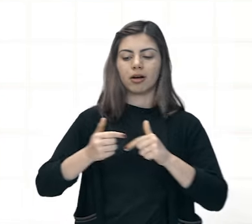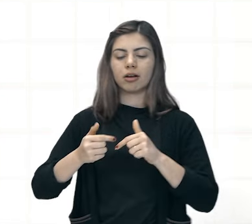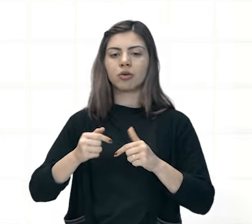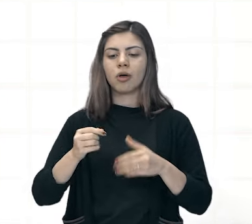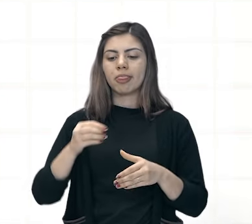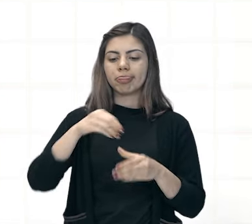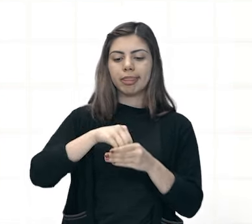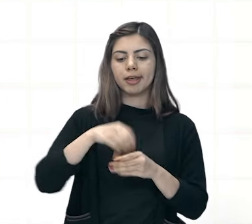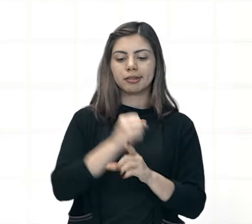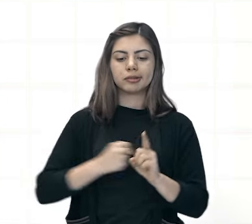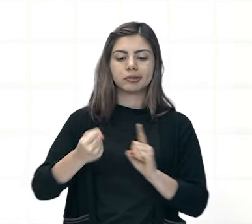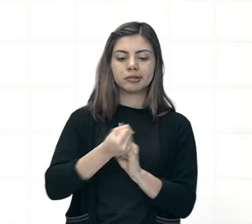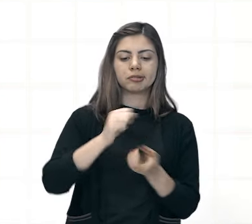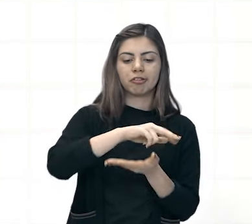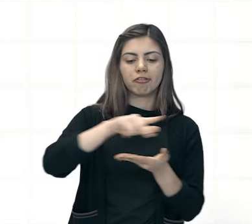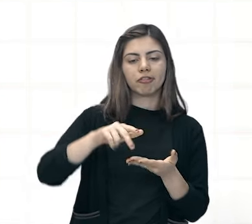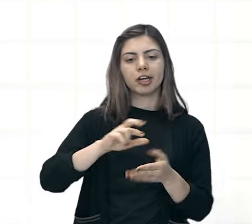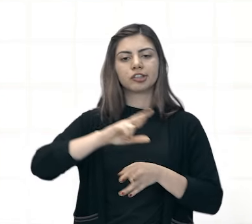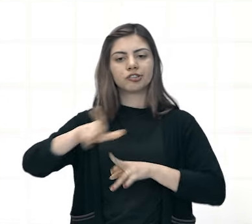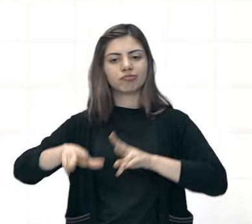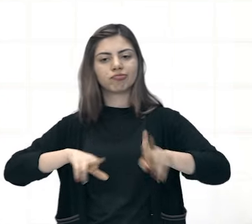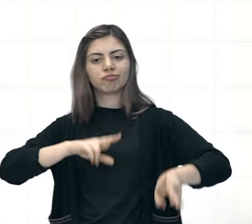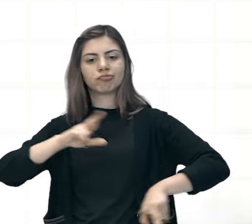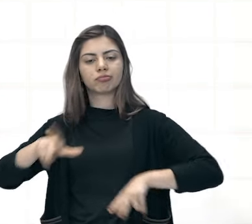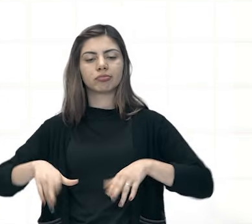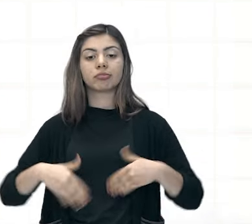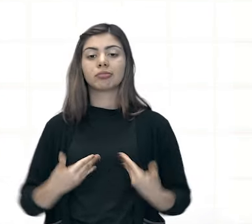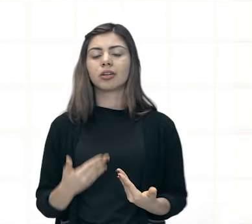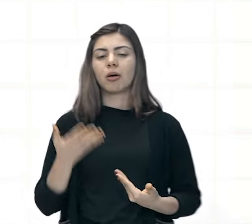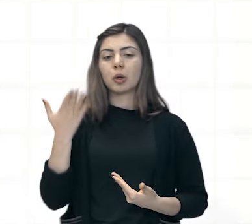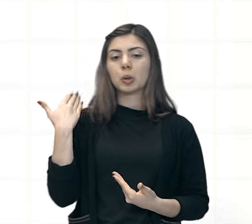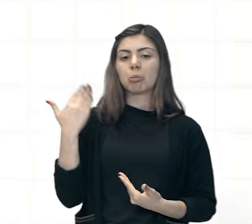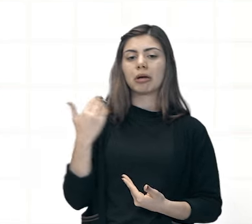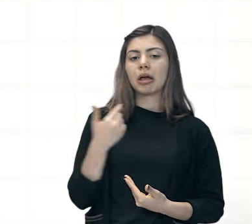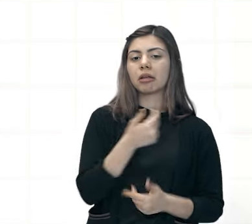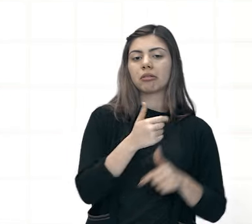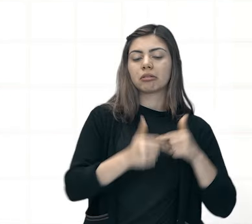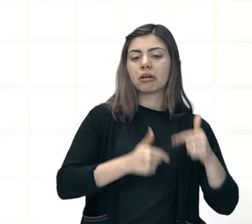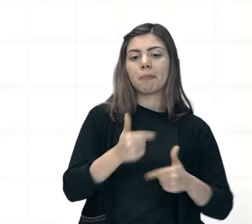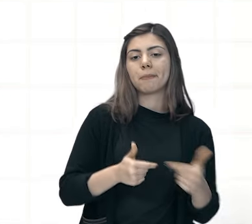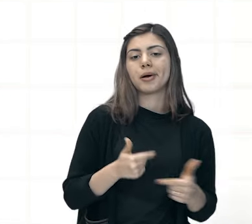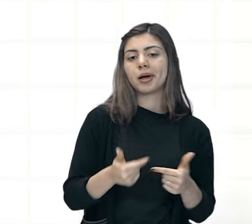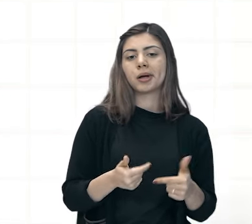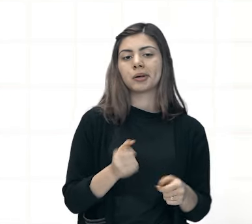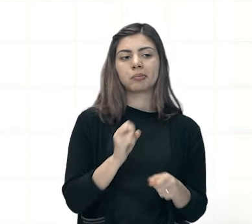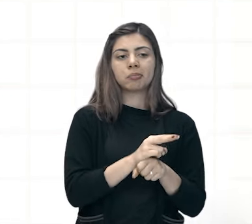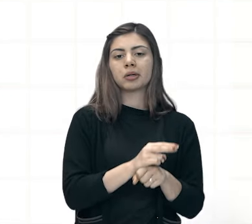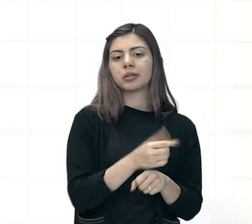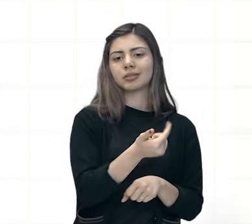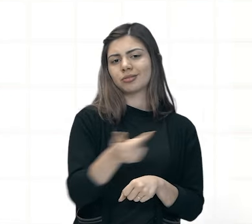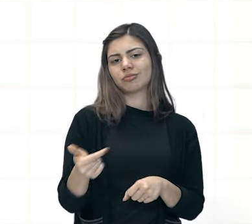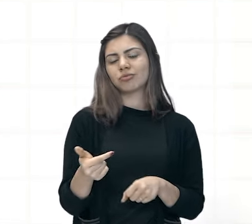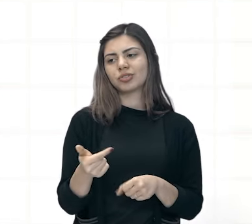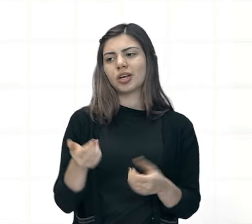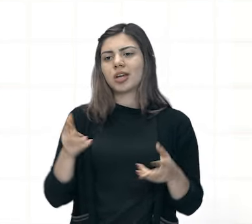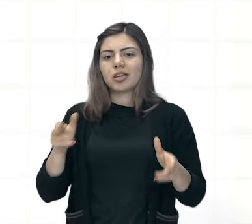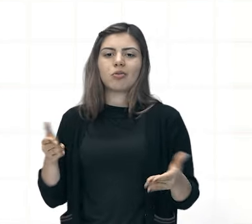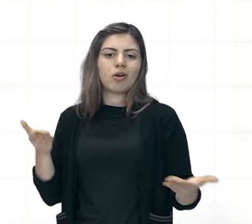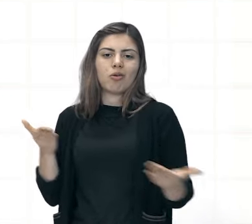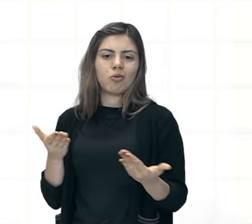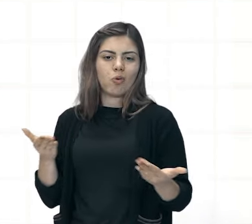civilizações. Na antiguidade, não havia, turminha, emprego como nós conhecemos hoje,